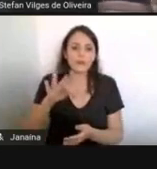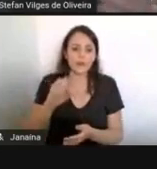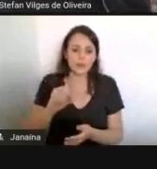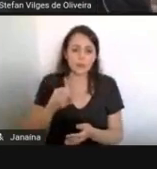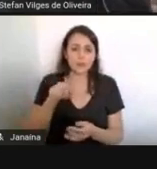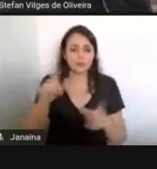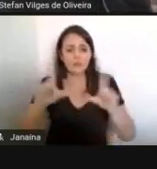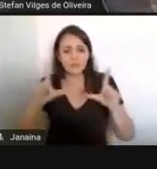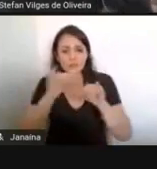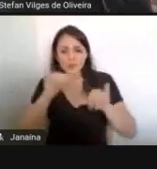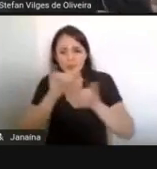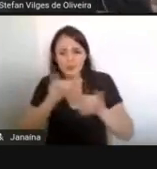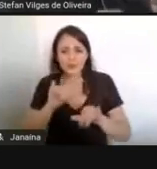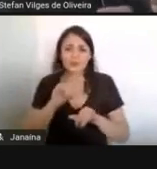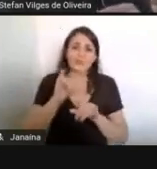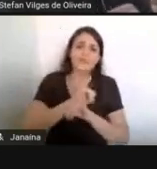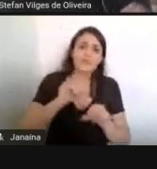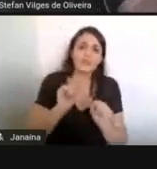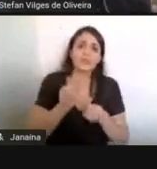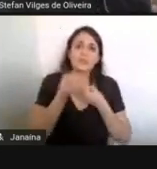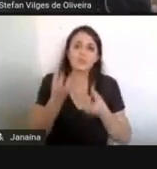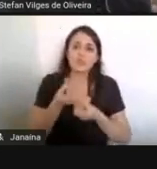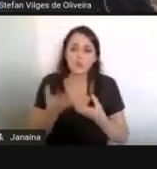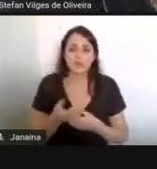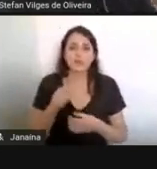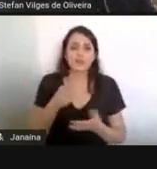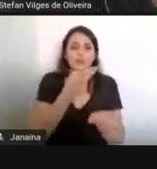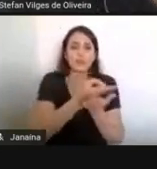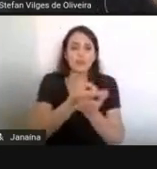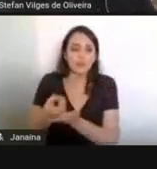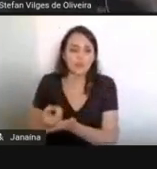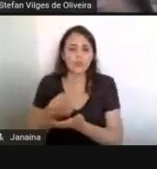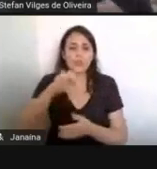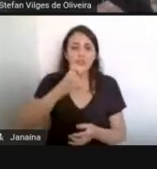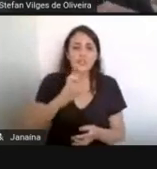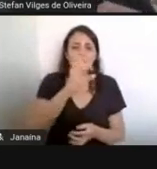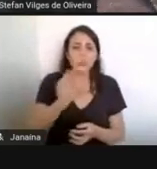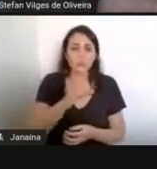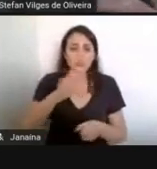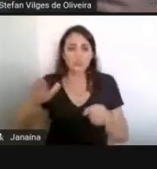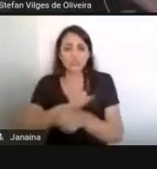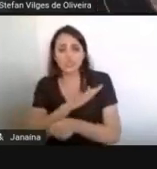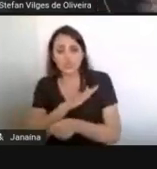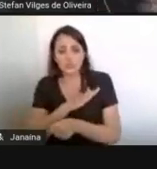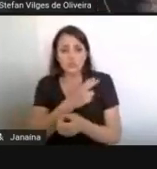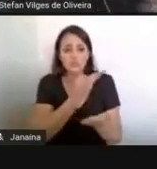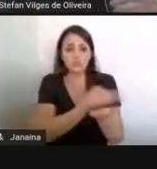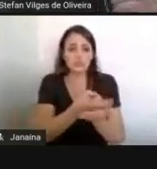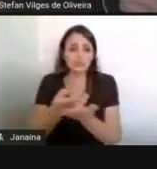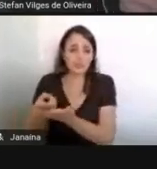discutido muito isso, né? Os leitos chegaram em 95%, e esse é um dos indicadores